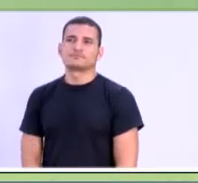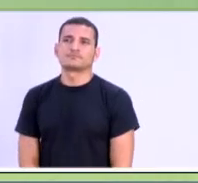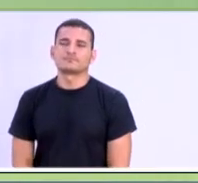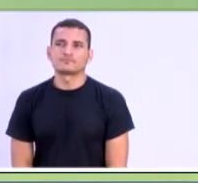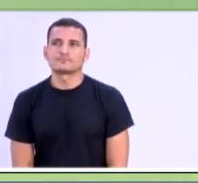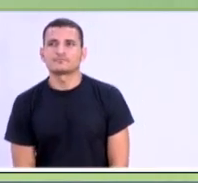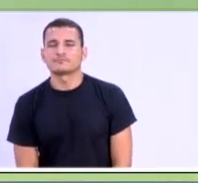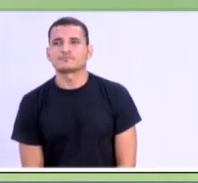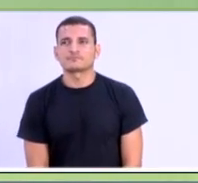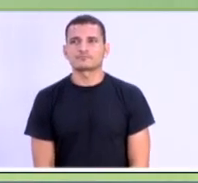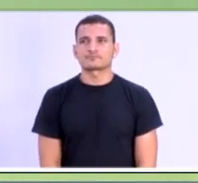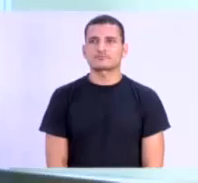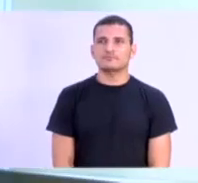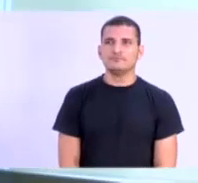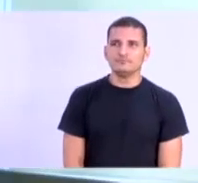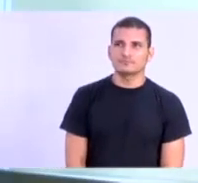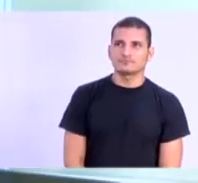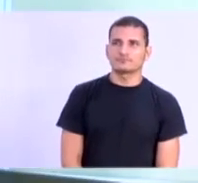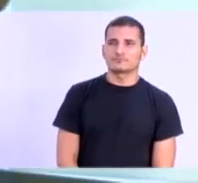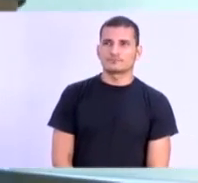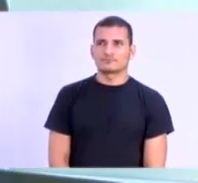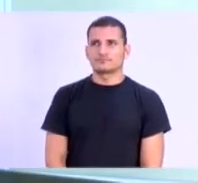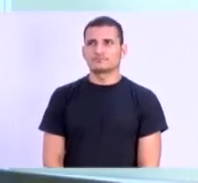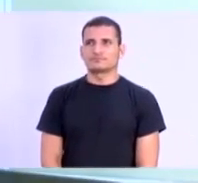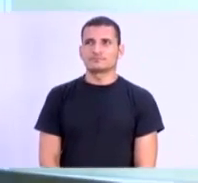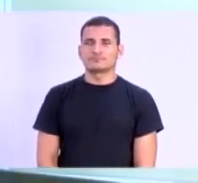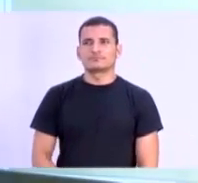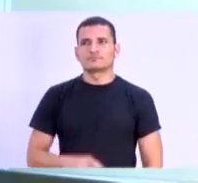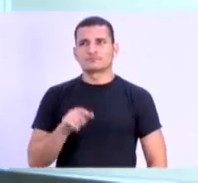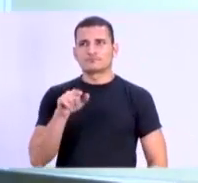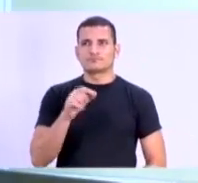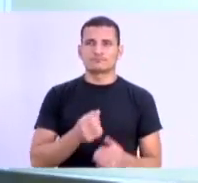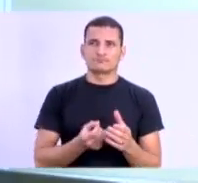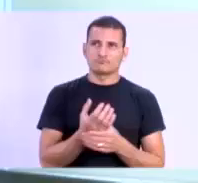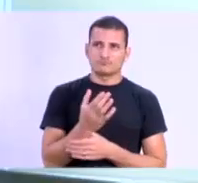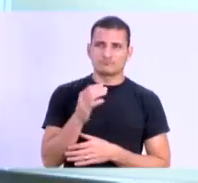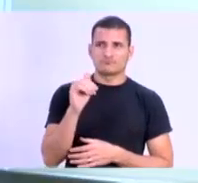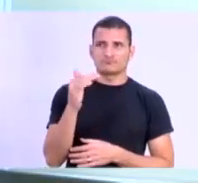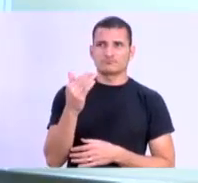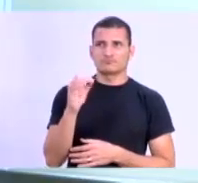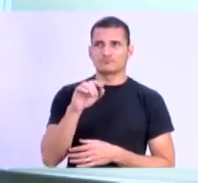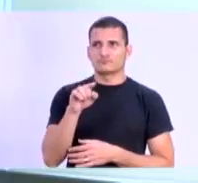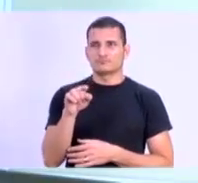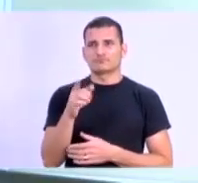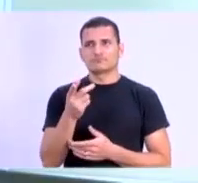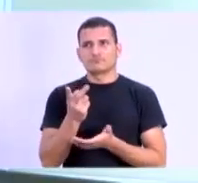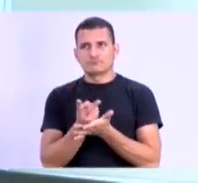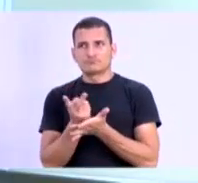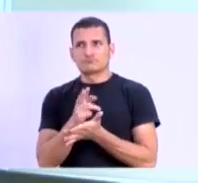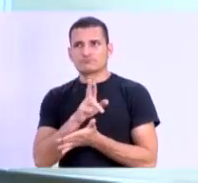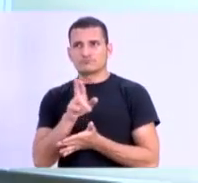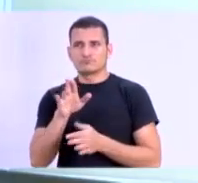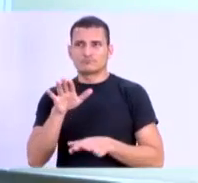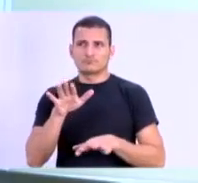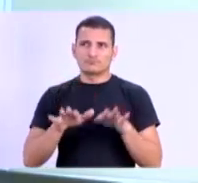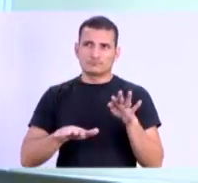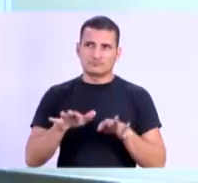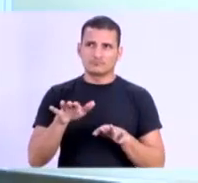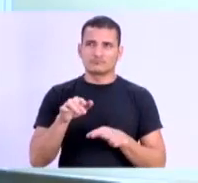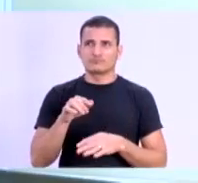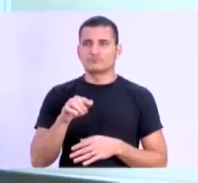é um recurso bem legal nas linguagens orientadas a objetos, é você criar ações com o mesmo nome, mas que às vezes